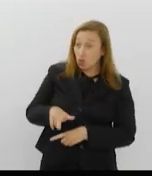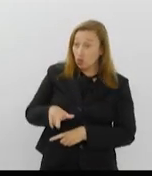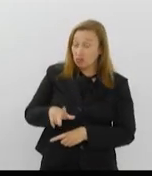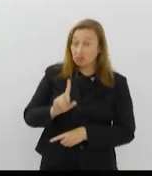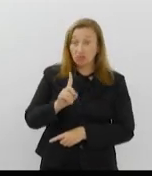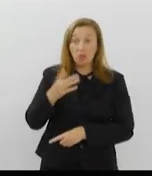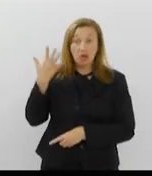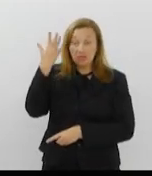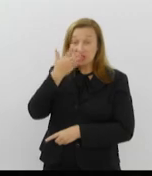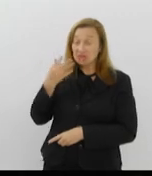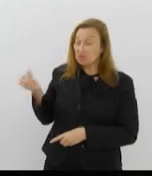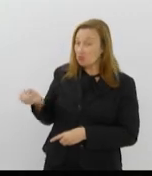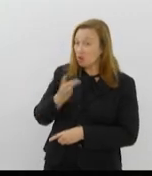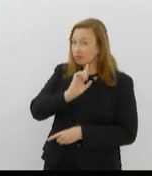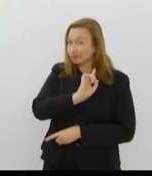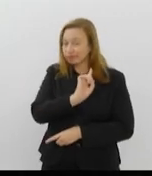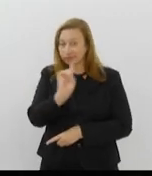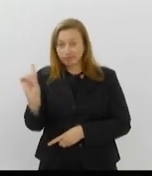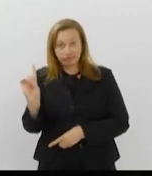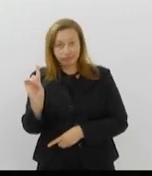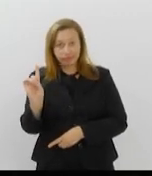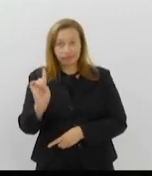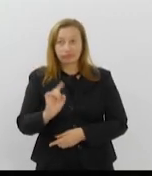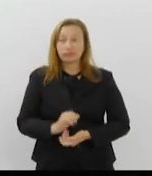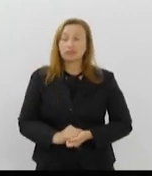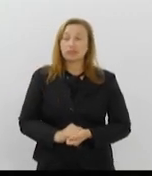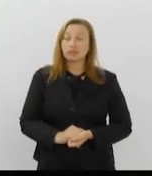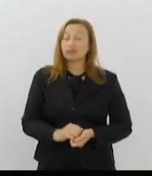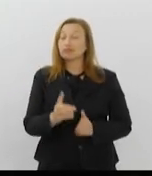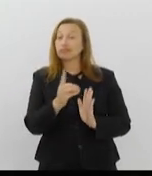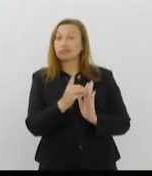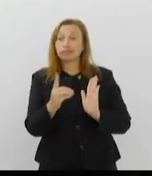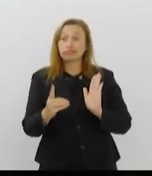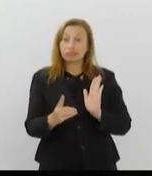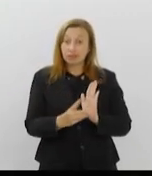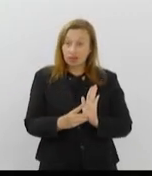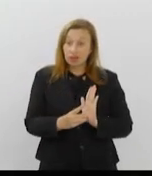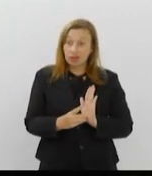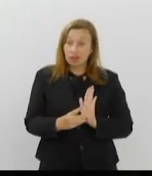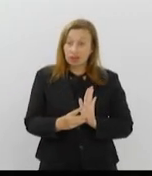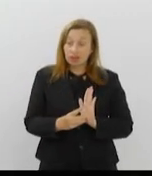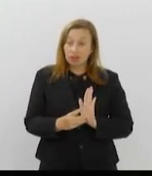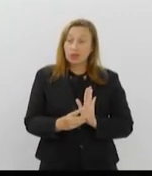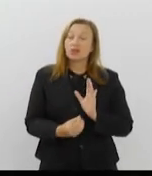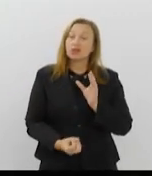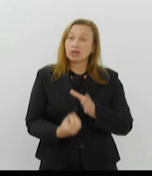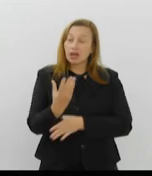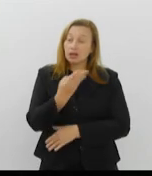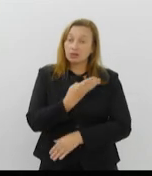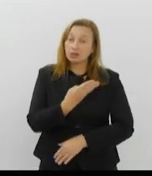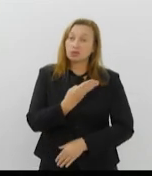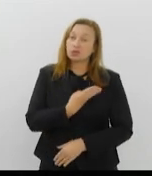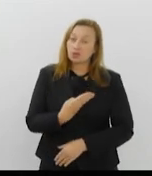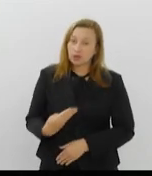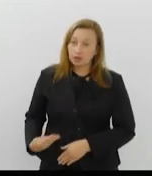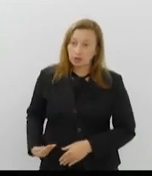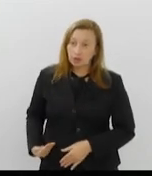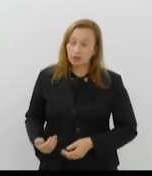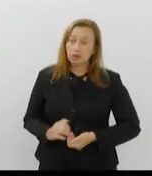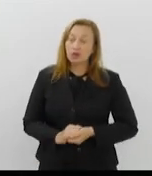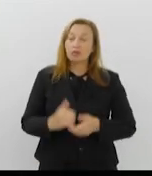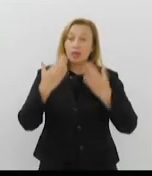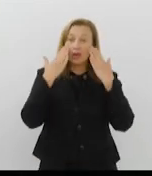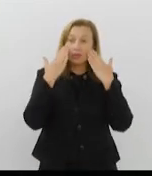mensagem nova foi um decreto do governador nós